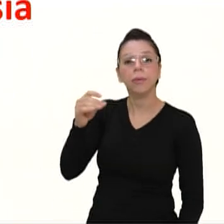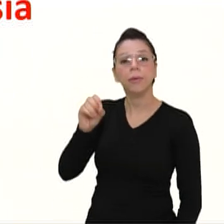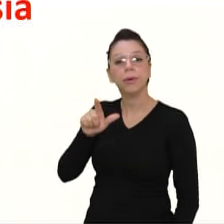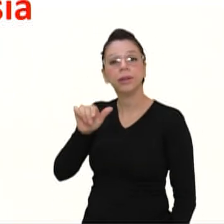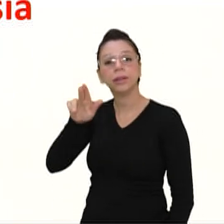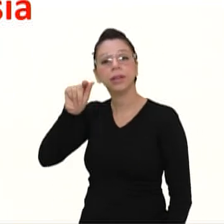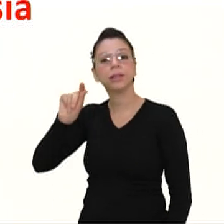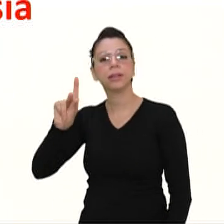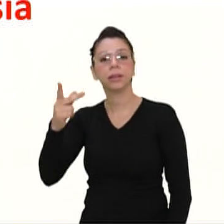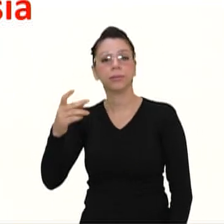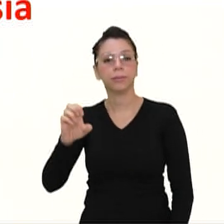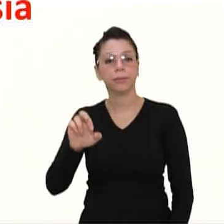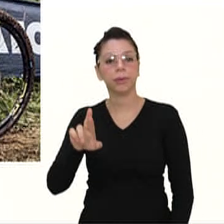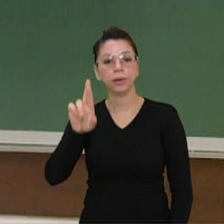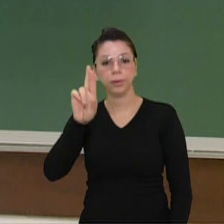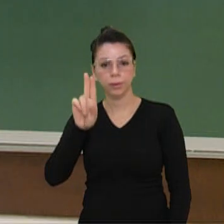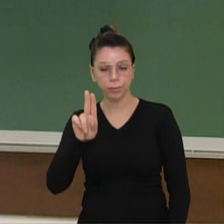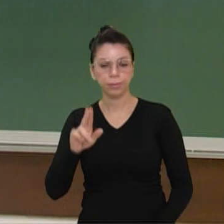Peru.